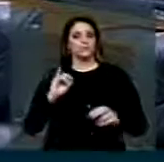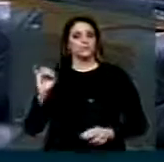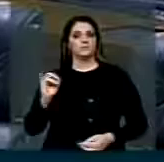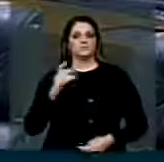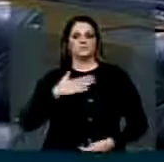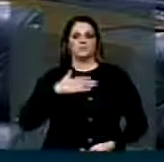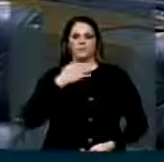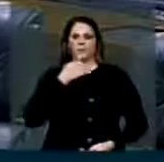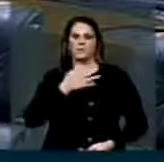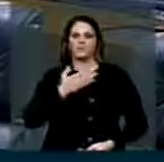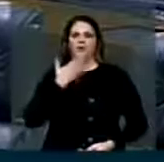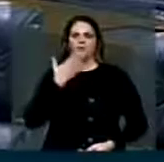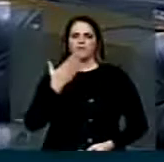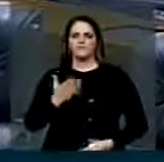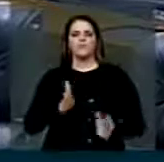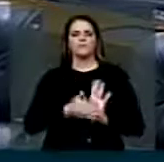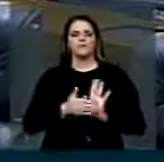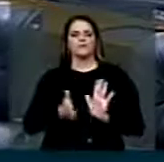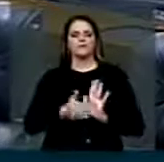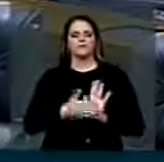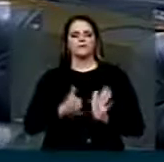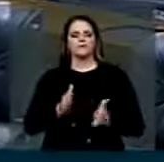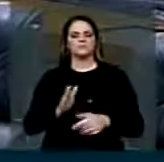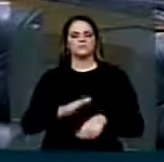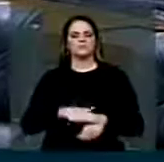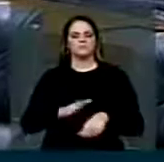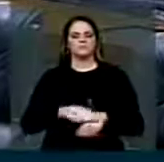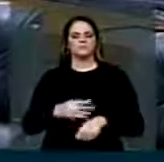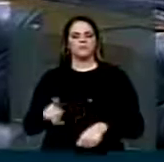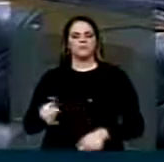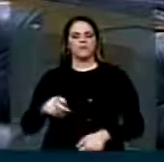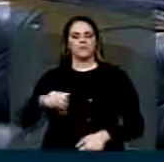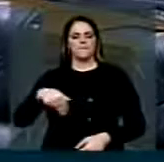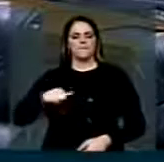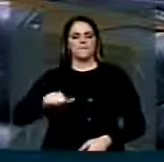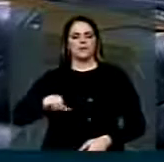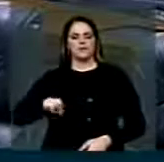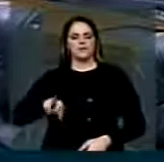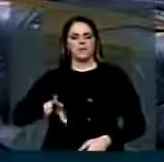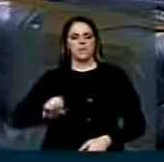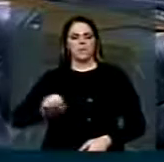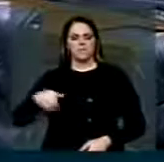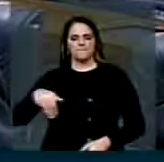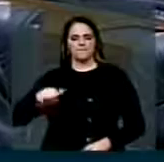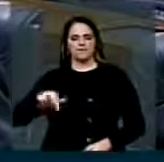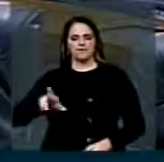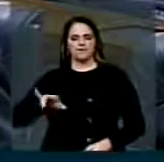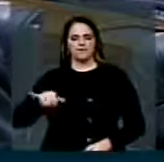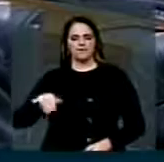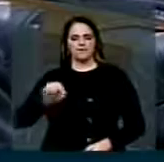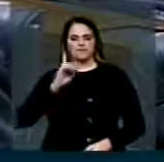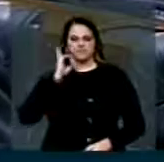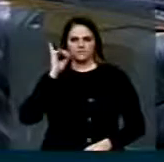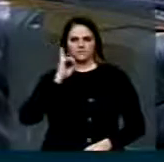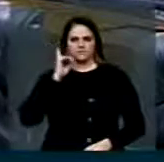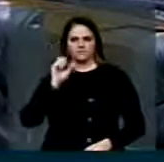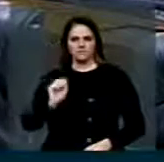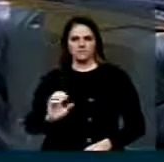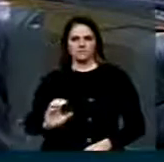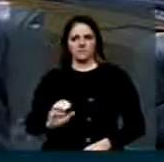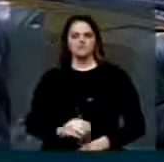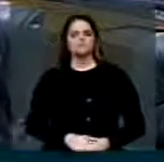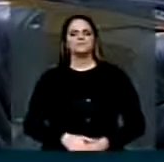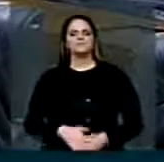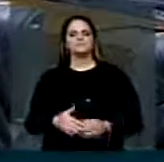e quero parabenizar o autor do projeto catarinense, Mauro Mariani, por este projeto. E peço, Vossa Excelência,